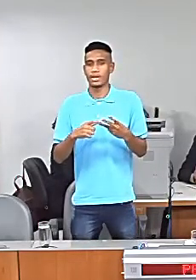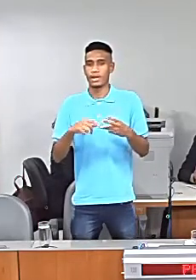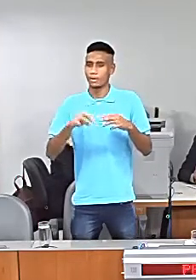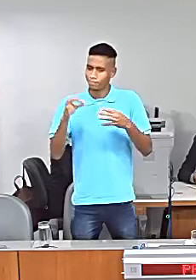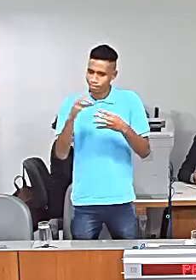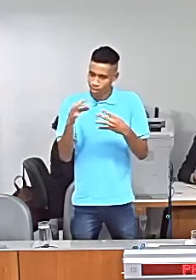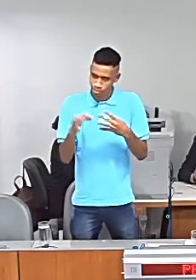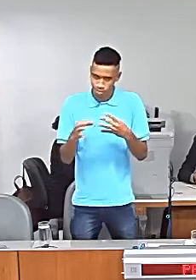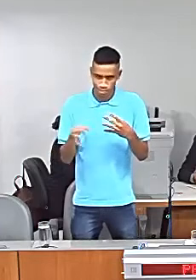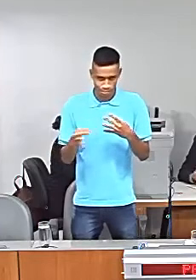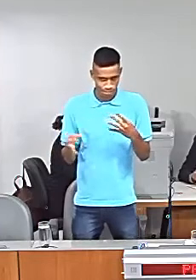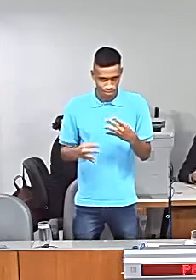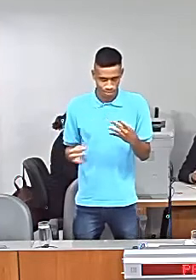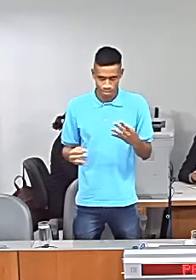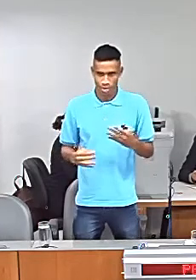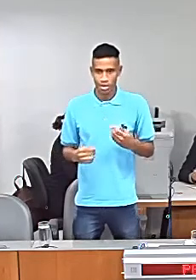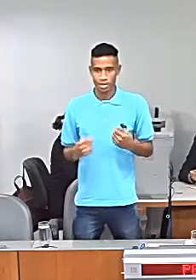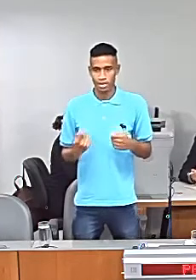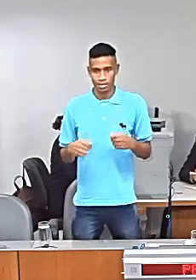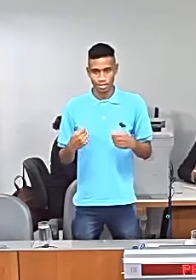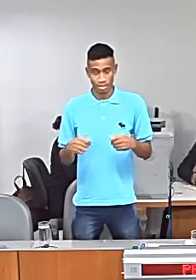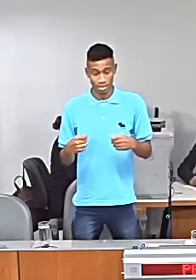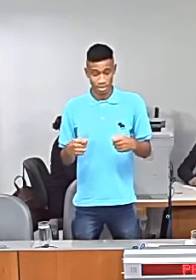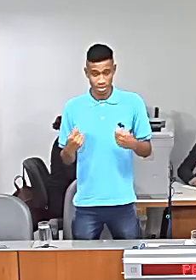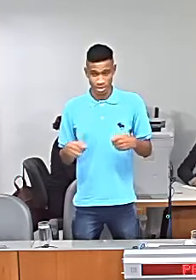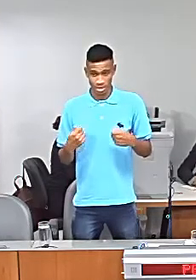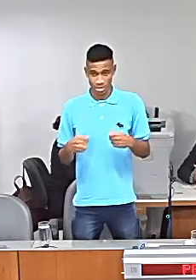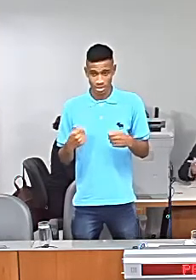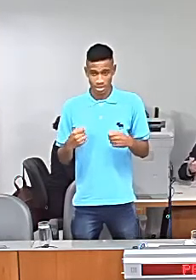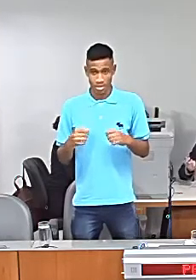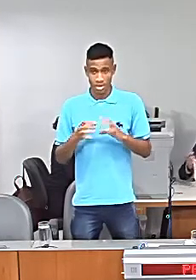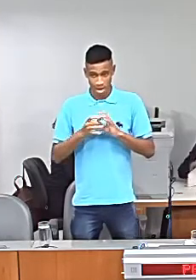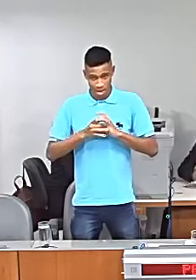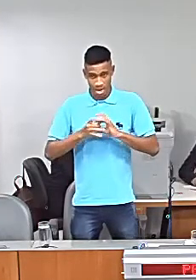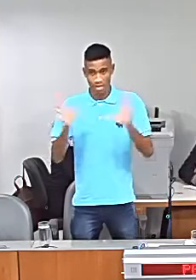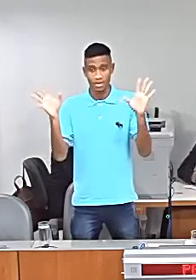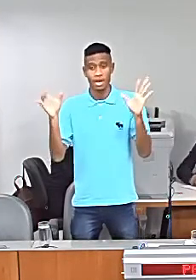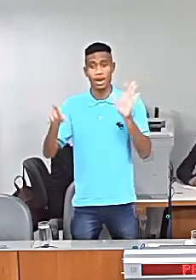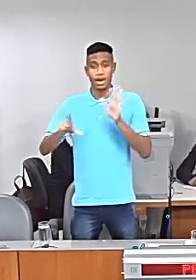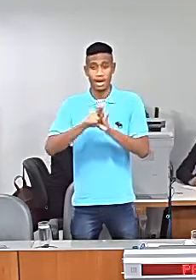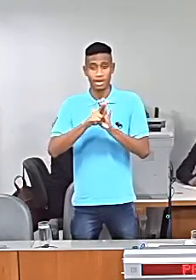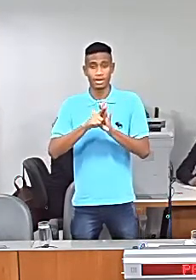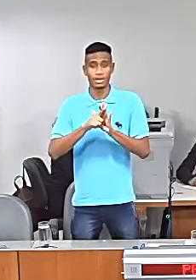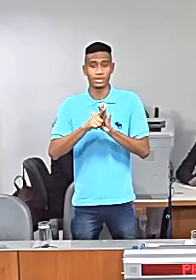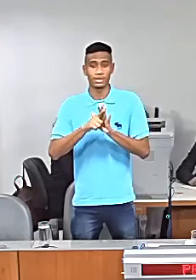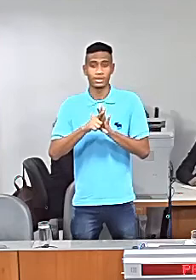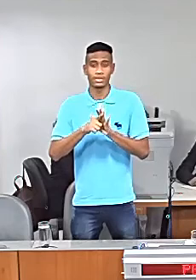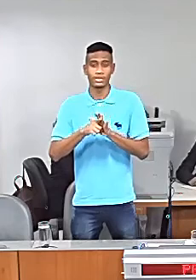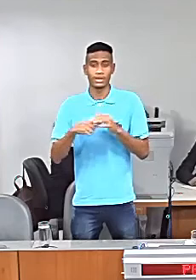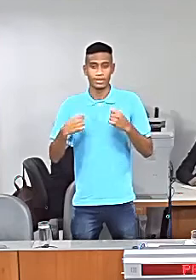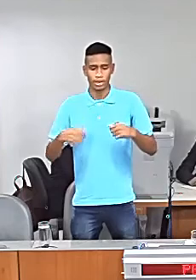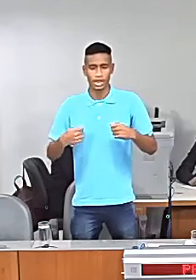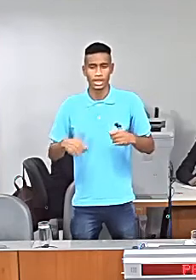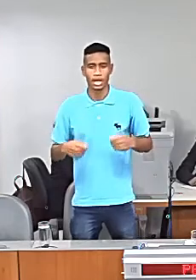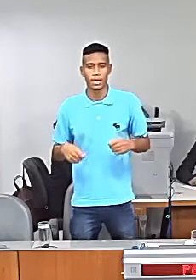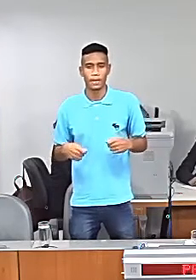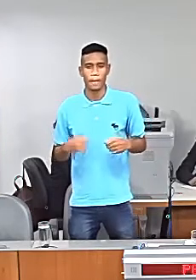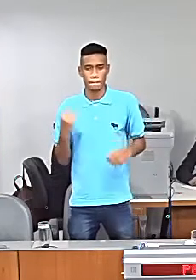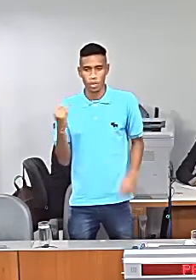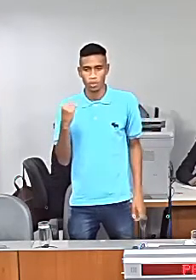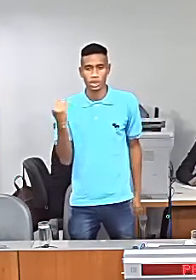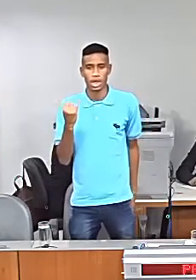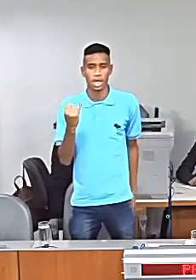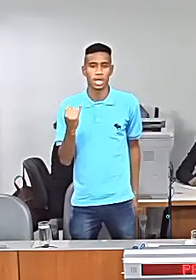falta a carteira que a gente precisa. São vários pontos de demandas, né? Essa liberdade que a gente não